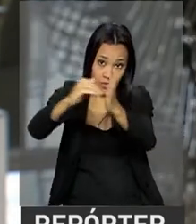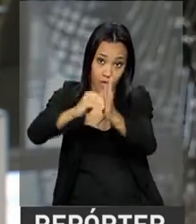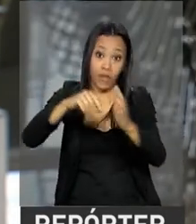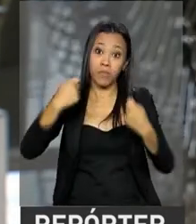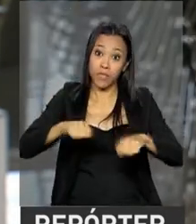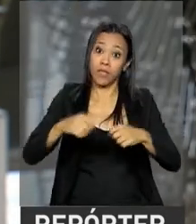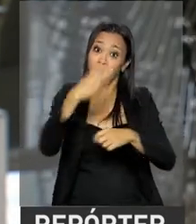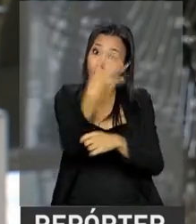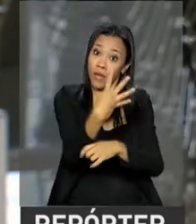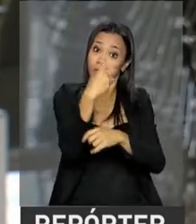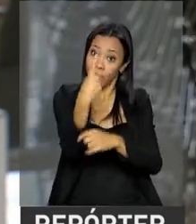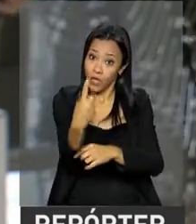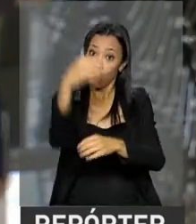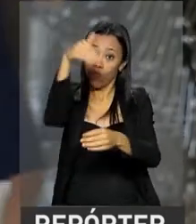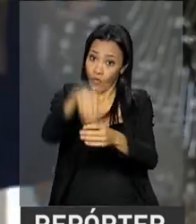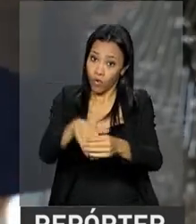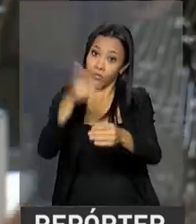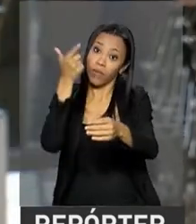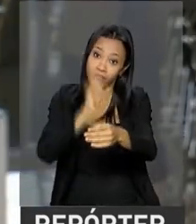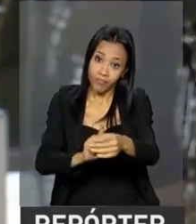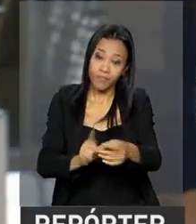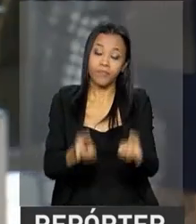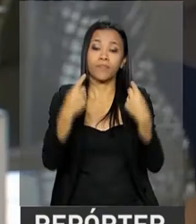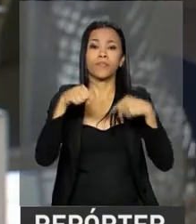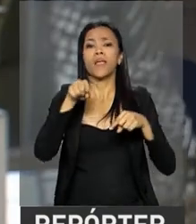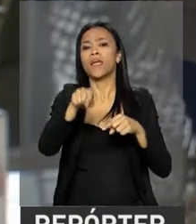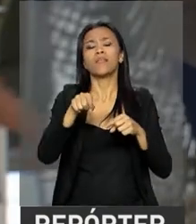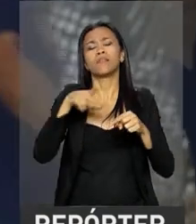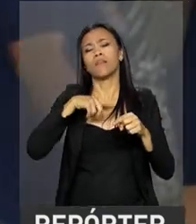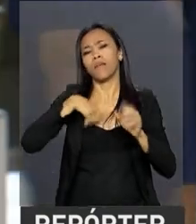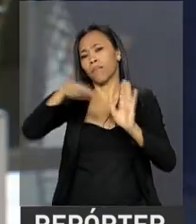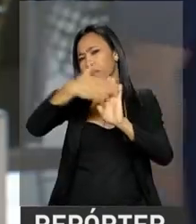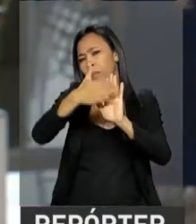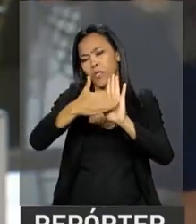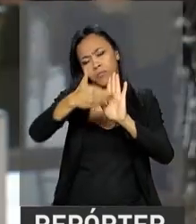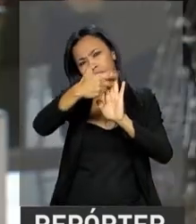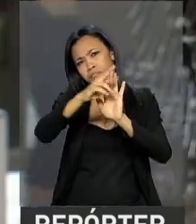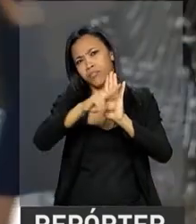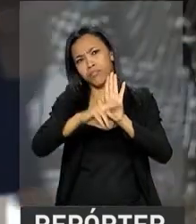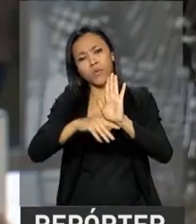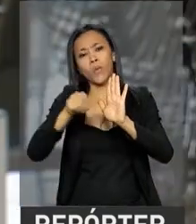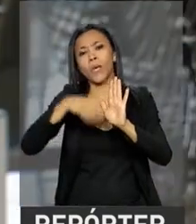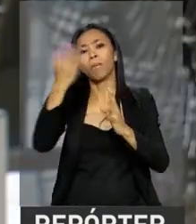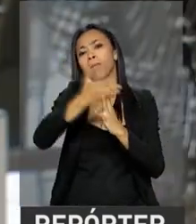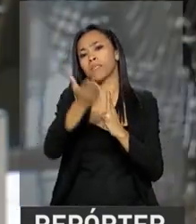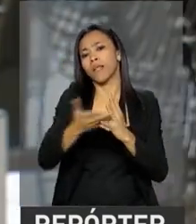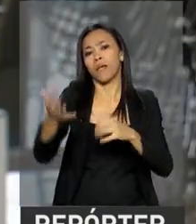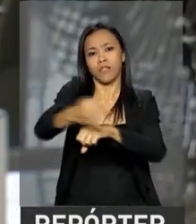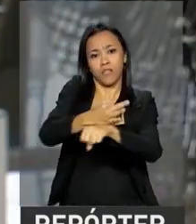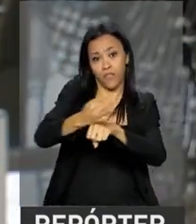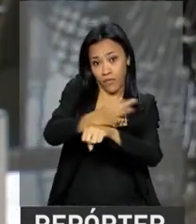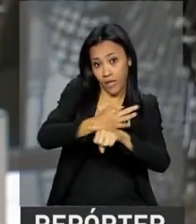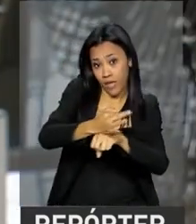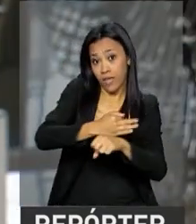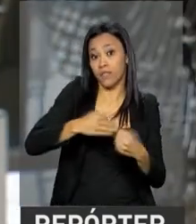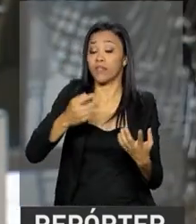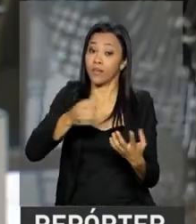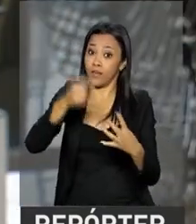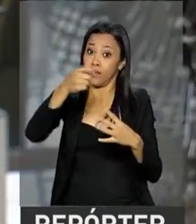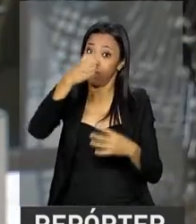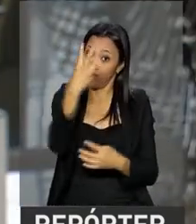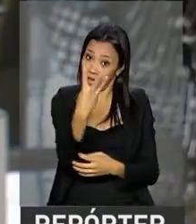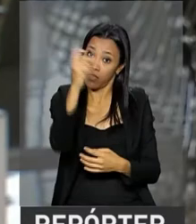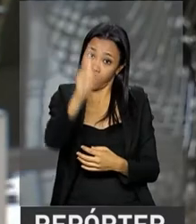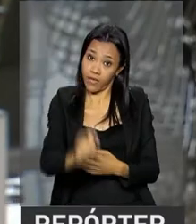aprovação. Esse projeto de reforma trabalhista estabelece, entre outras medidas, a possibilidade de parcelamento das férias em até 3 períodos ao